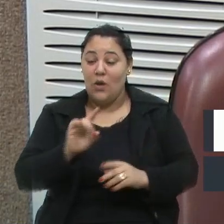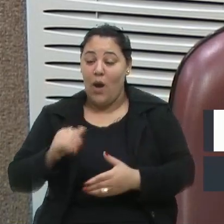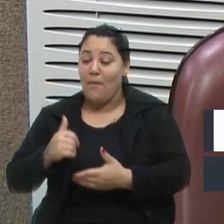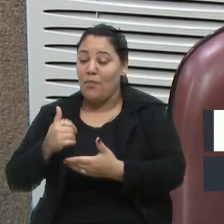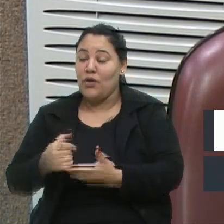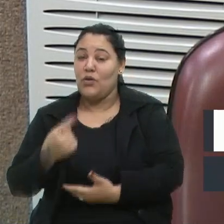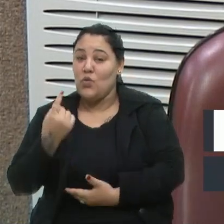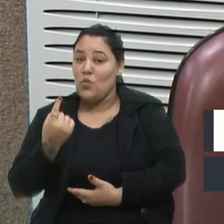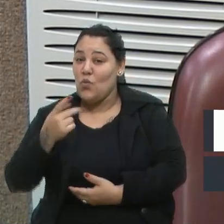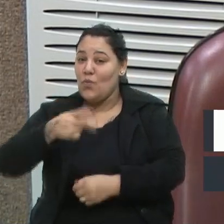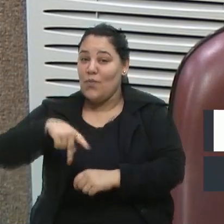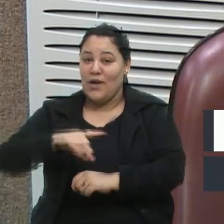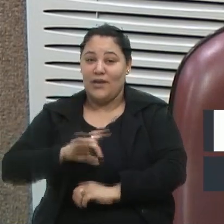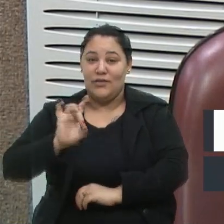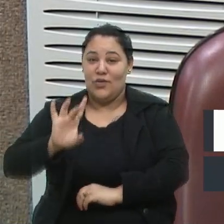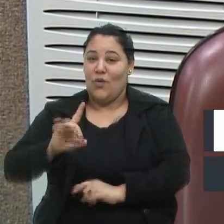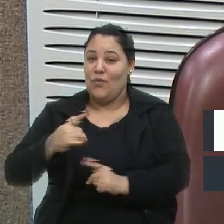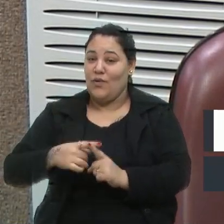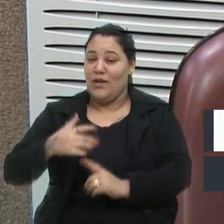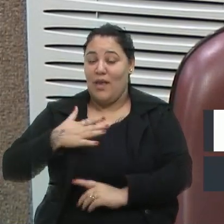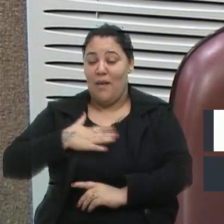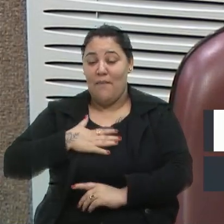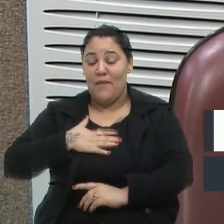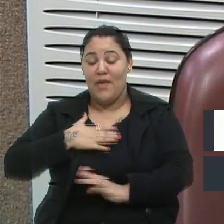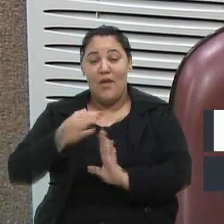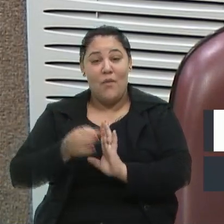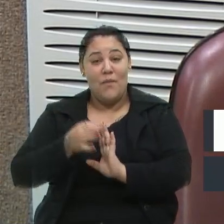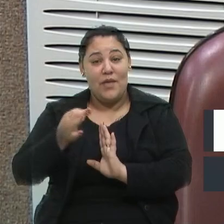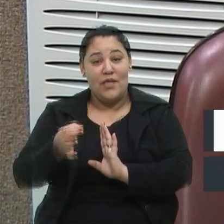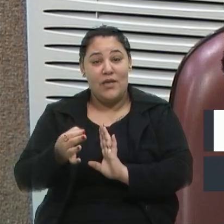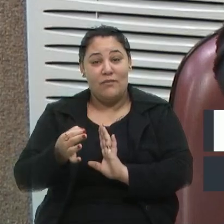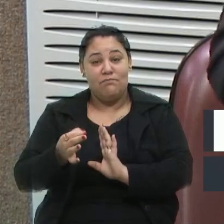porque, do meu ponto de vista, eu deixo alguns pontos de